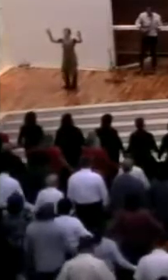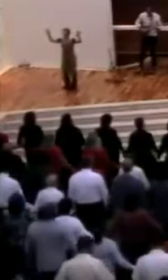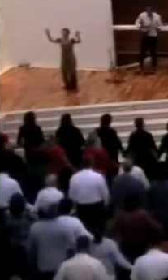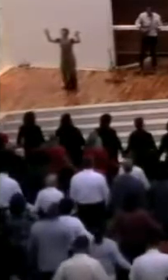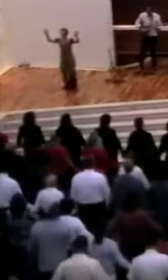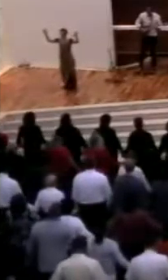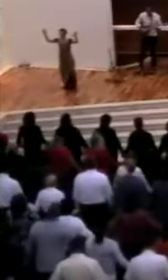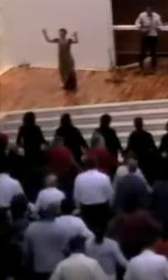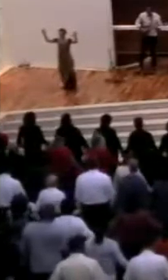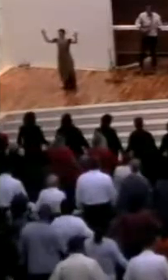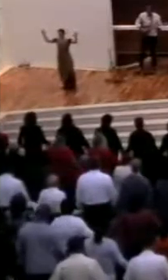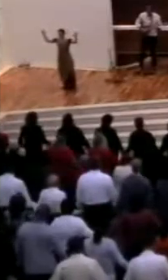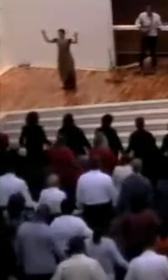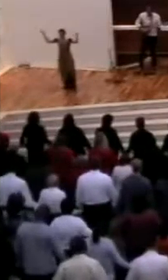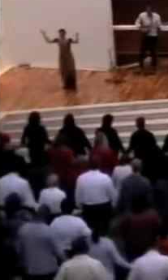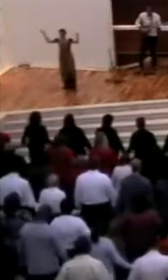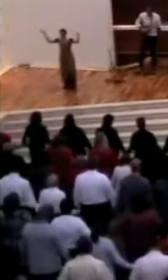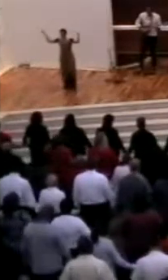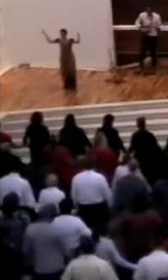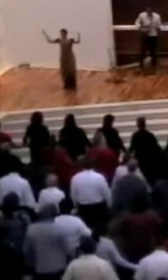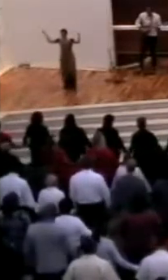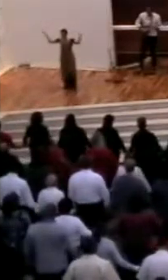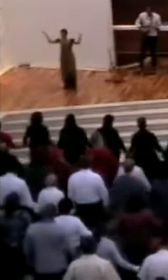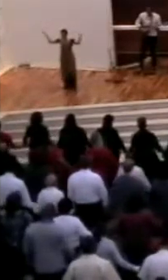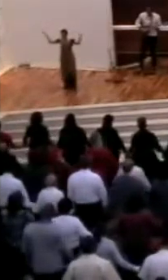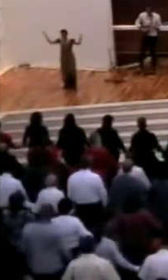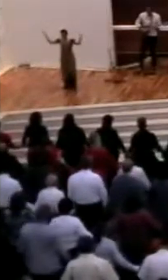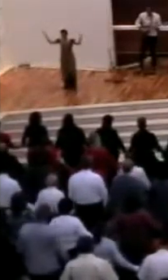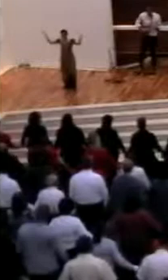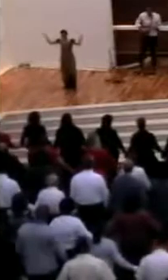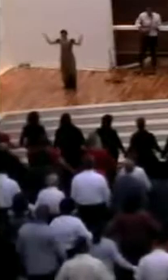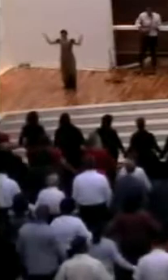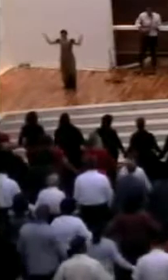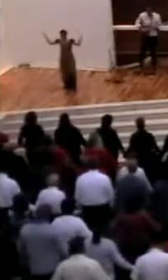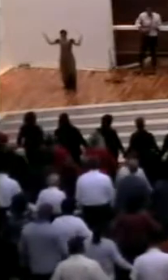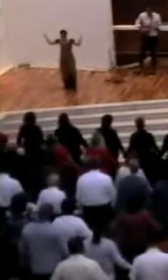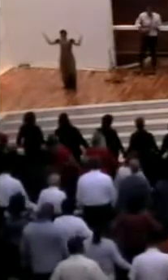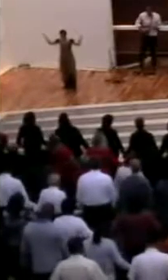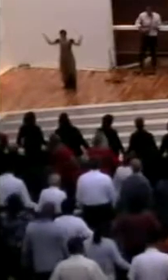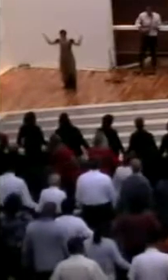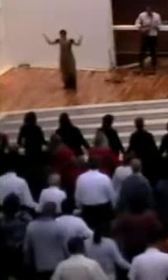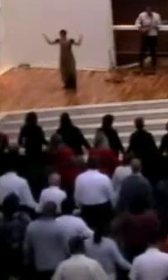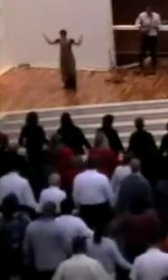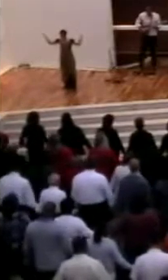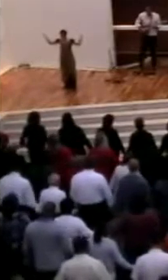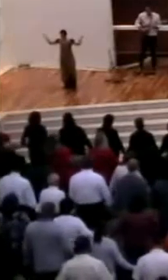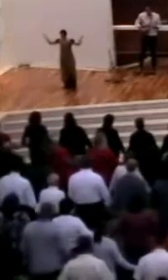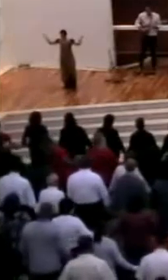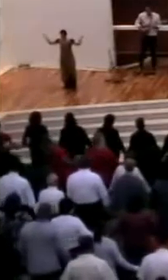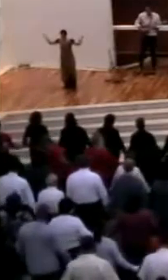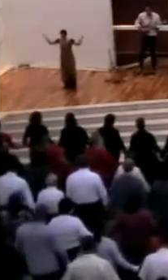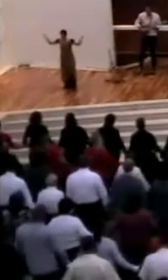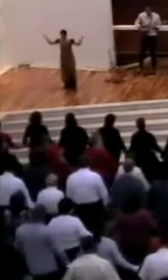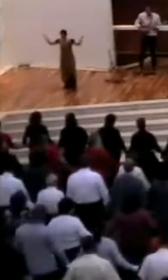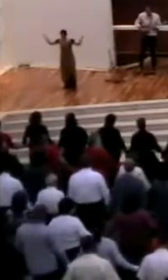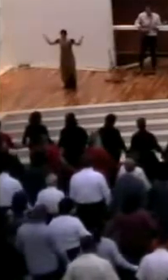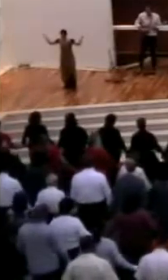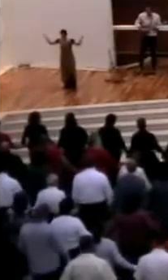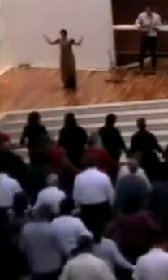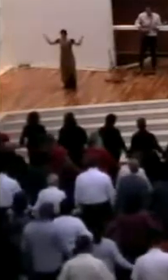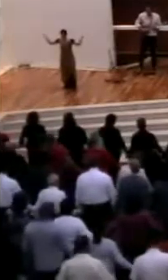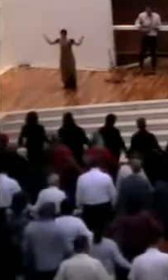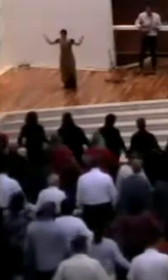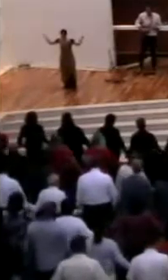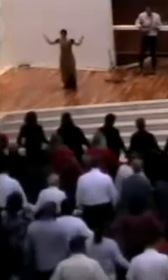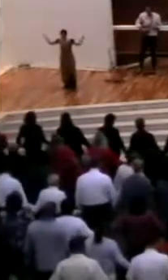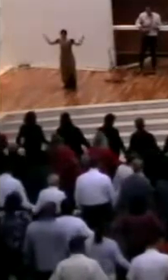Louvamos por esta manhã tão abençoada. Nós te agradecemos, Senhor, porque